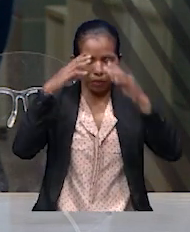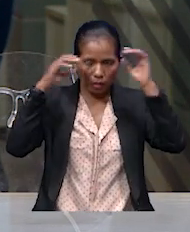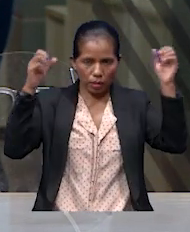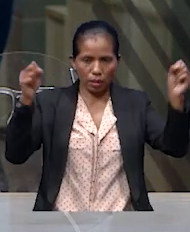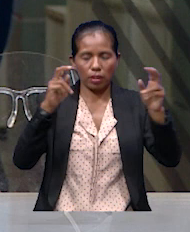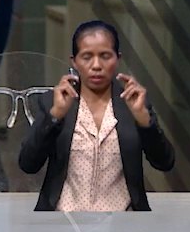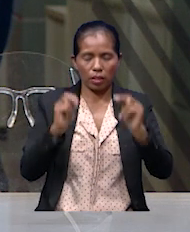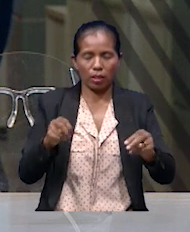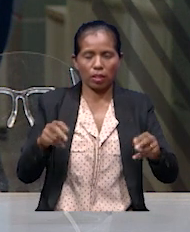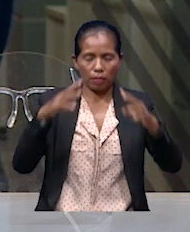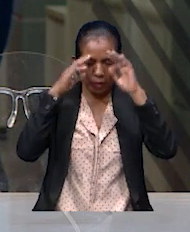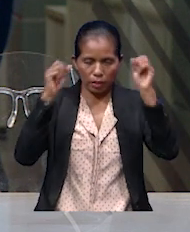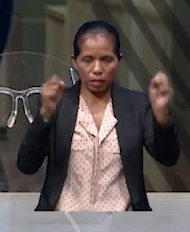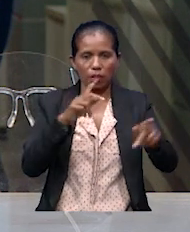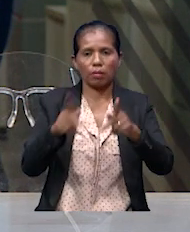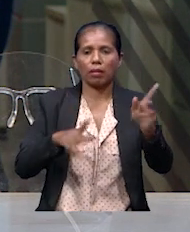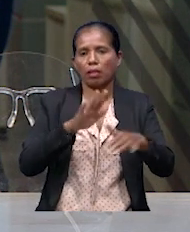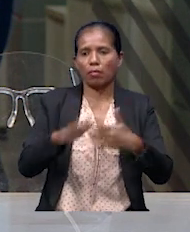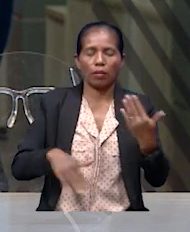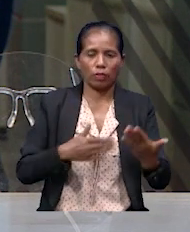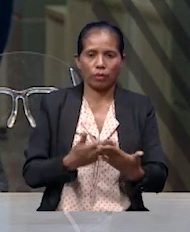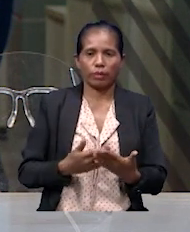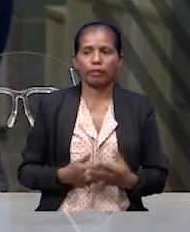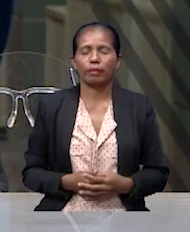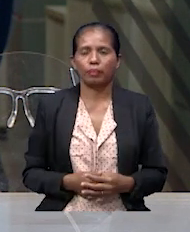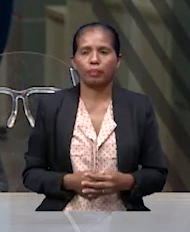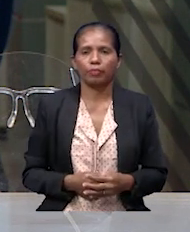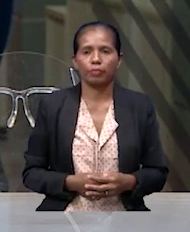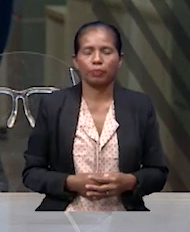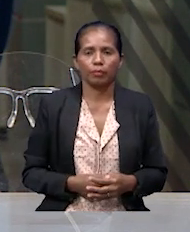sai Presidente ba Povo Tomak.